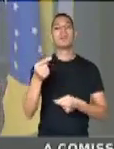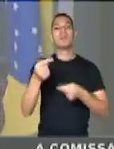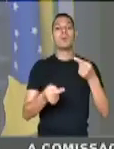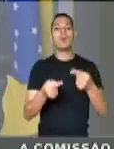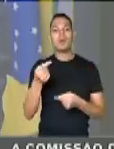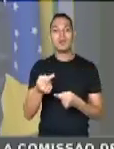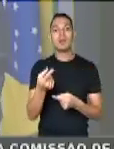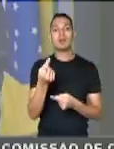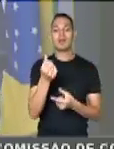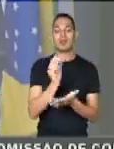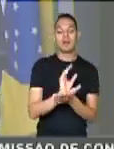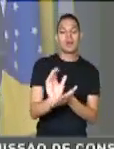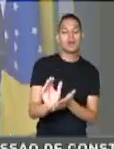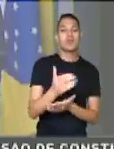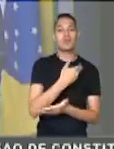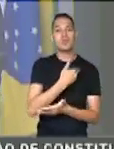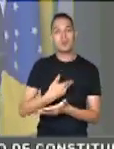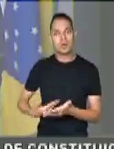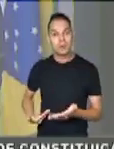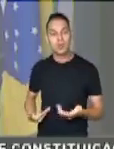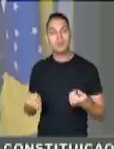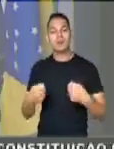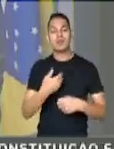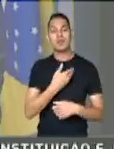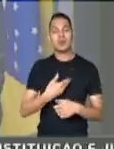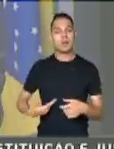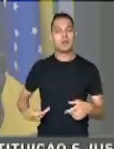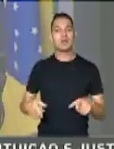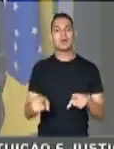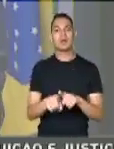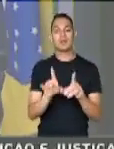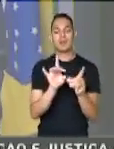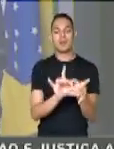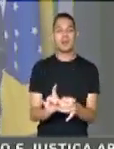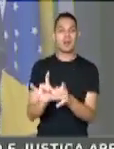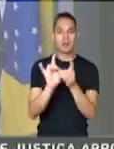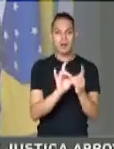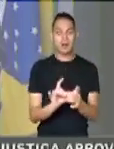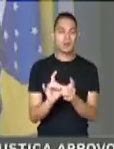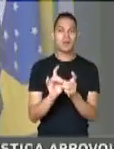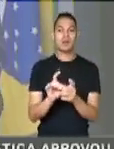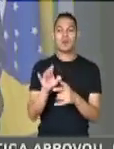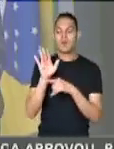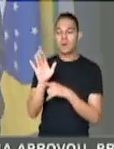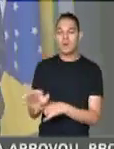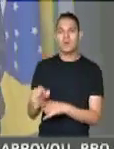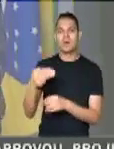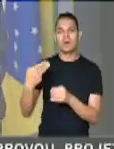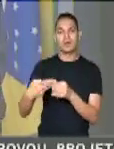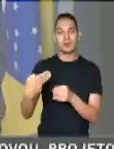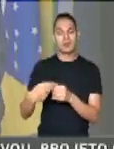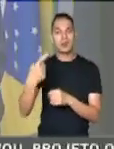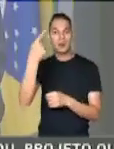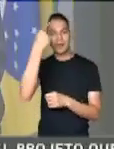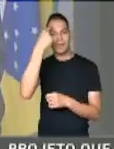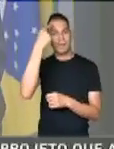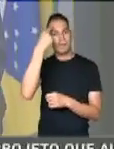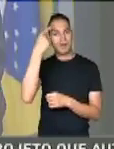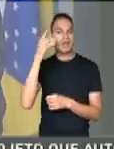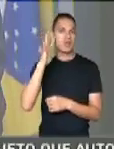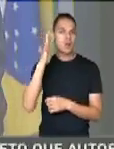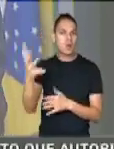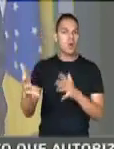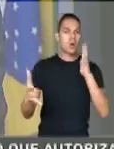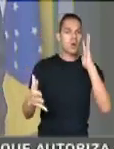dos investimentos públicos, nós precisamos do Estado, da União, precisamos de dar as mãos ao município, precisamos de pensar